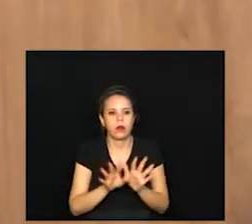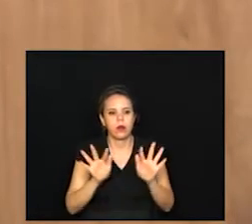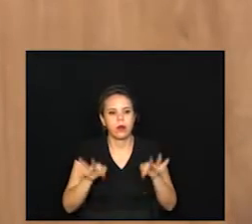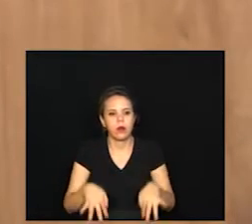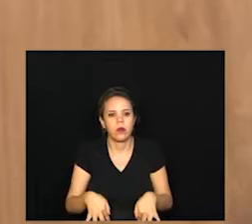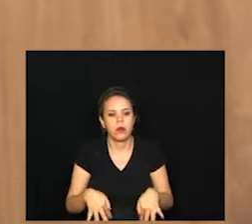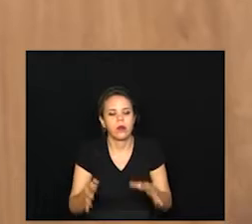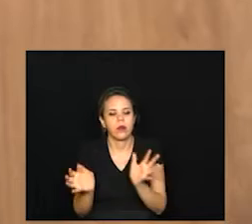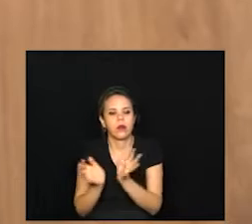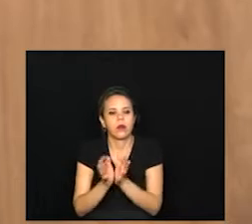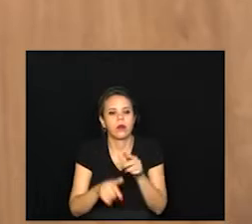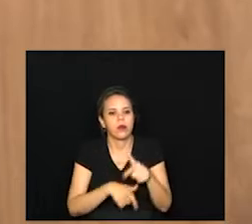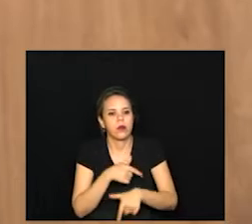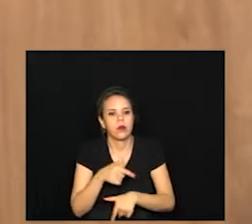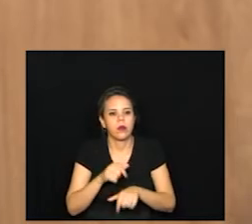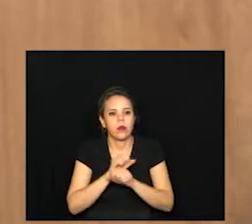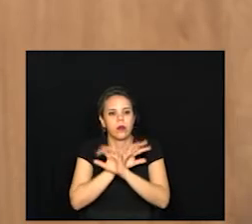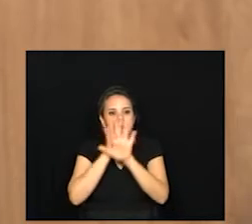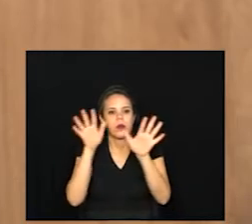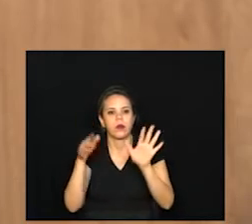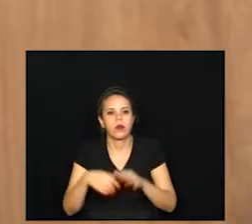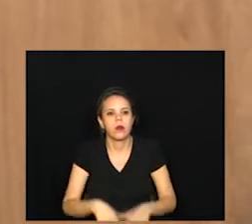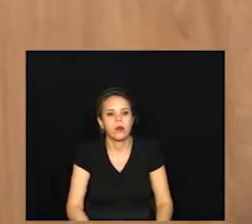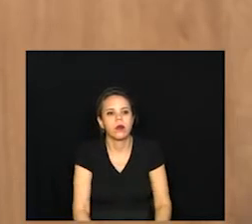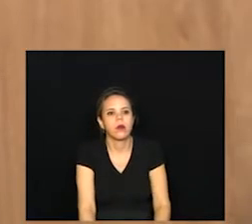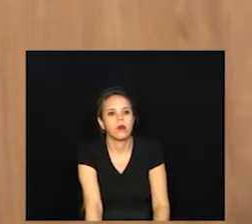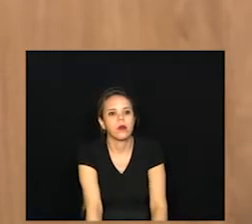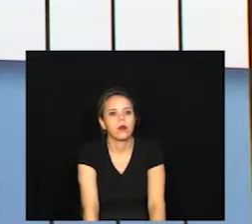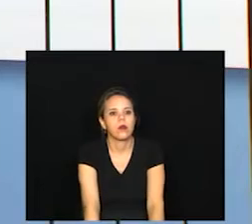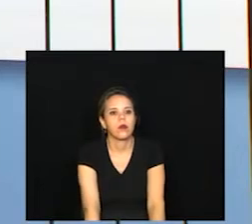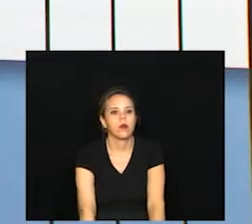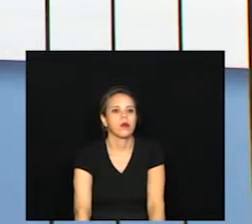dessa comissão e ser transparente.